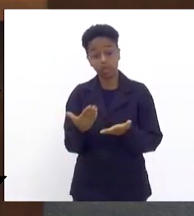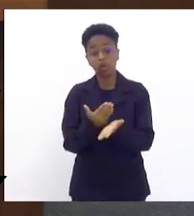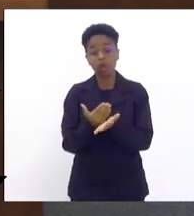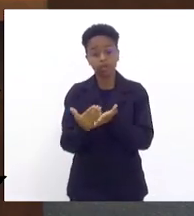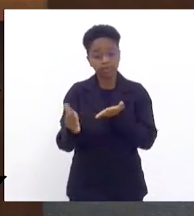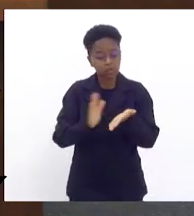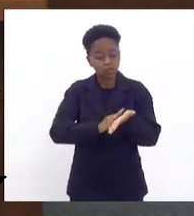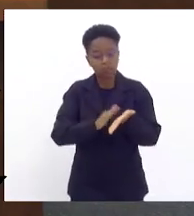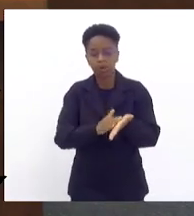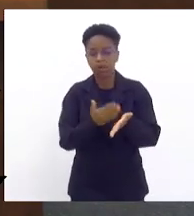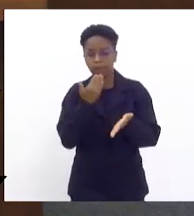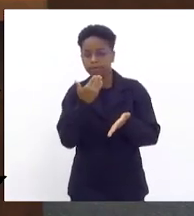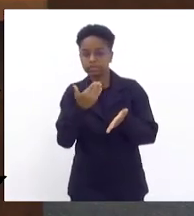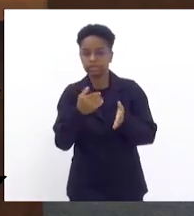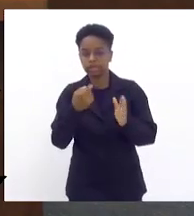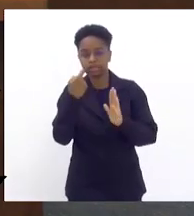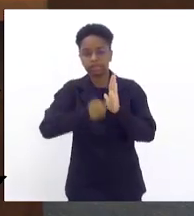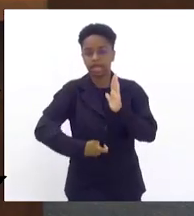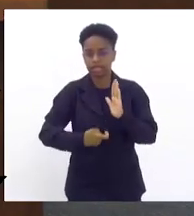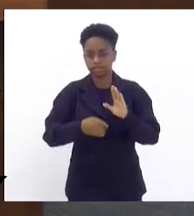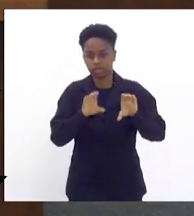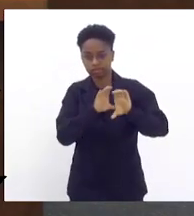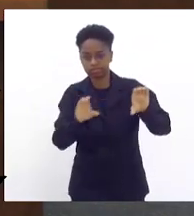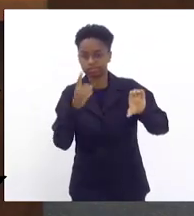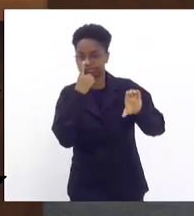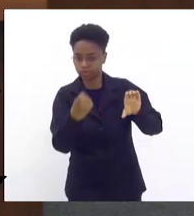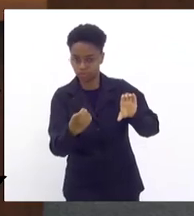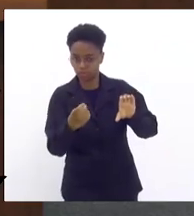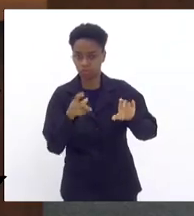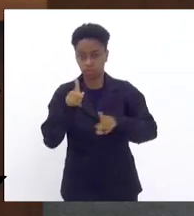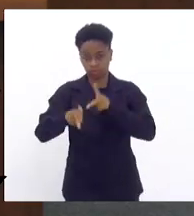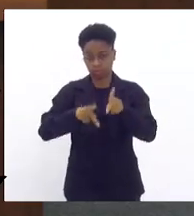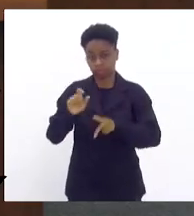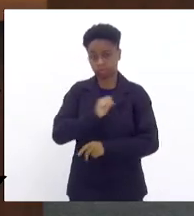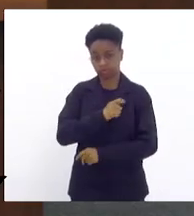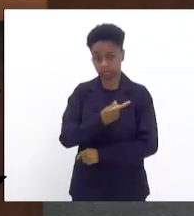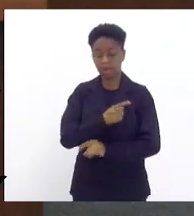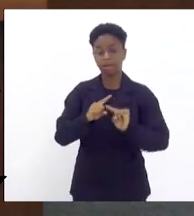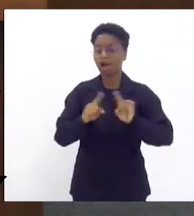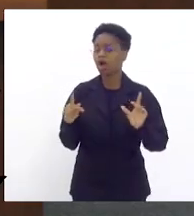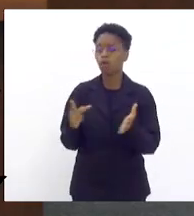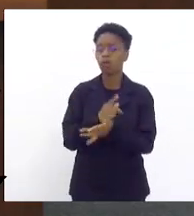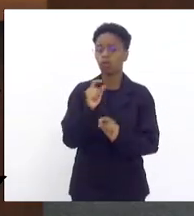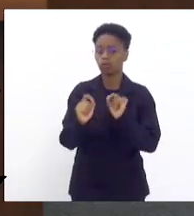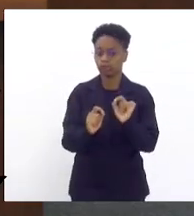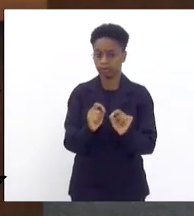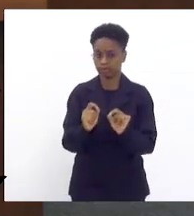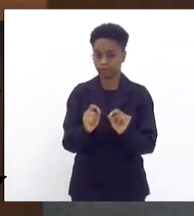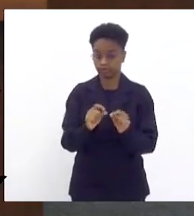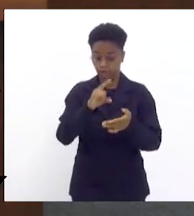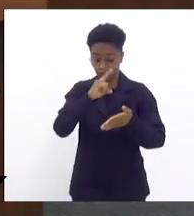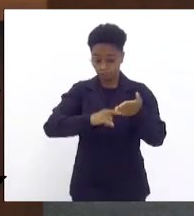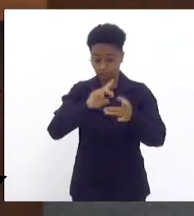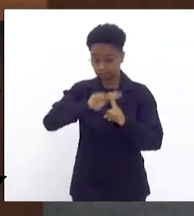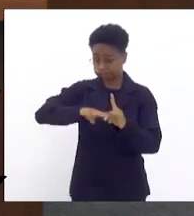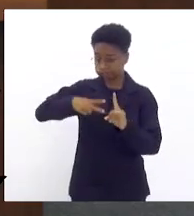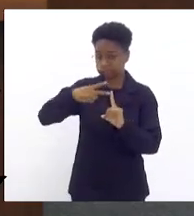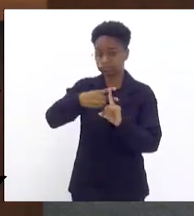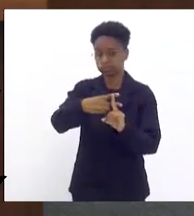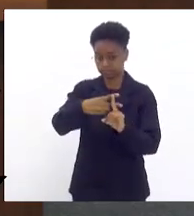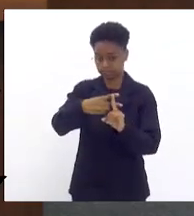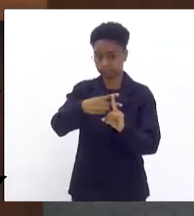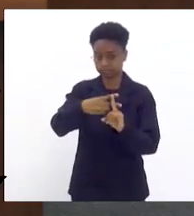começaram a cobrar a taxa de esgoto à população de São Gonçalo. O que acontece com isso? As contas dobraram.